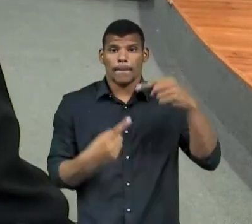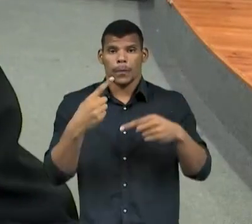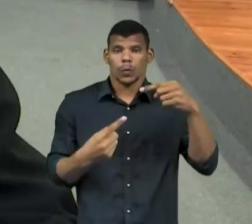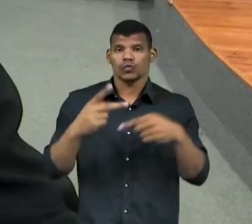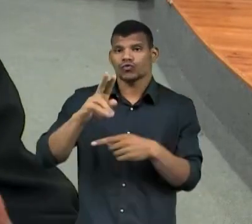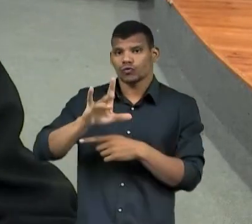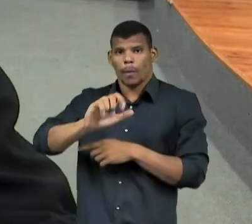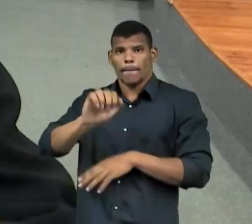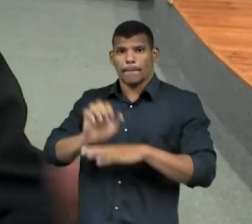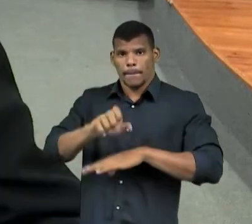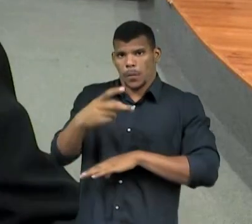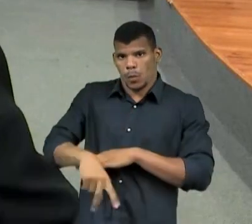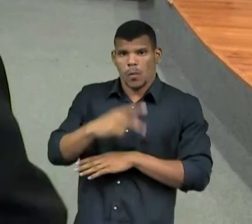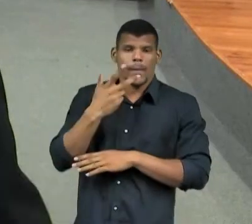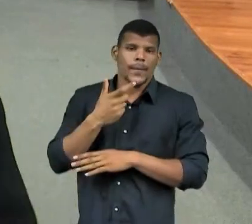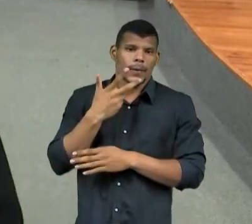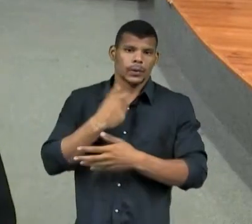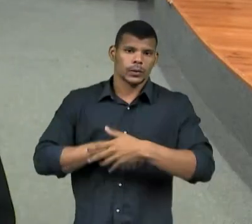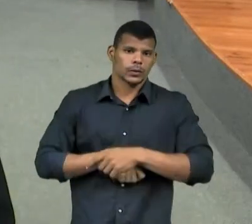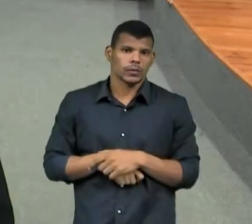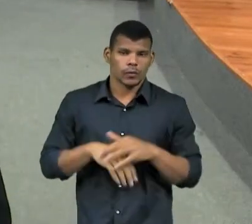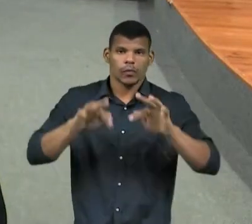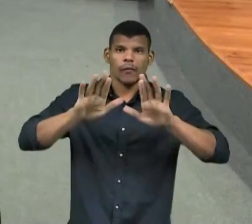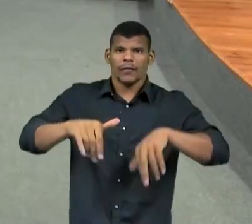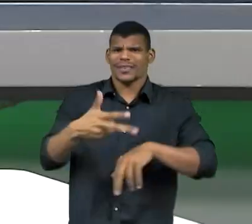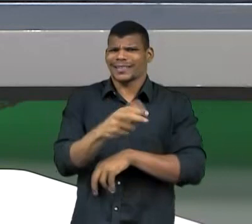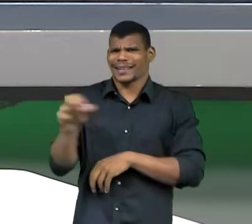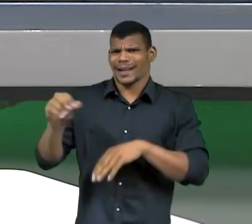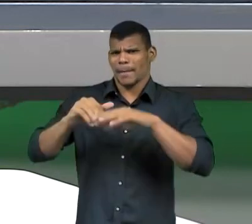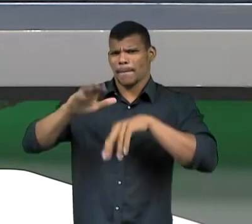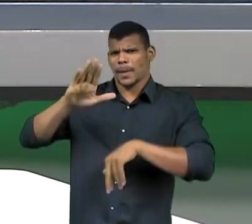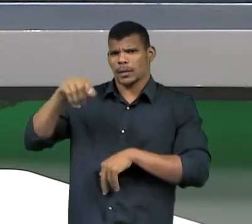nosso estado e acabar com os mais de 300 lixões que nós temos.